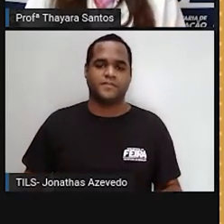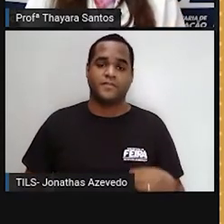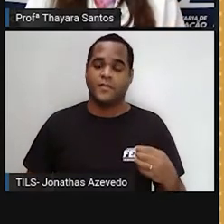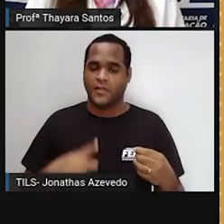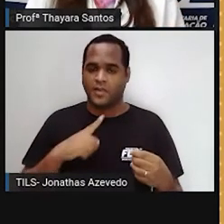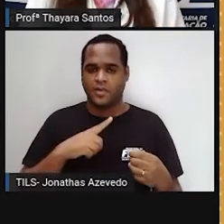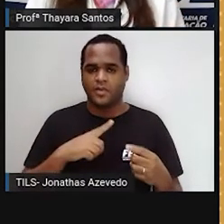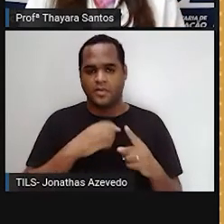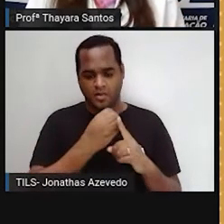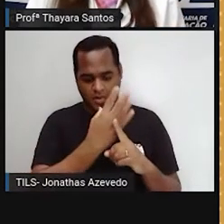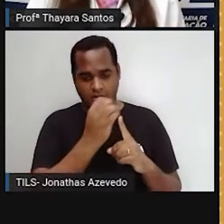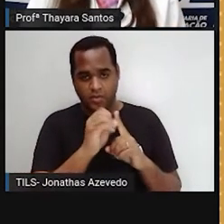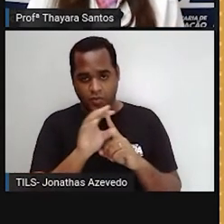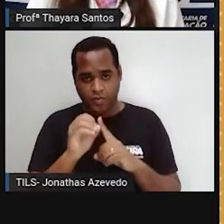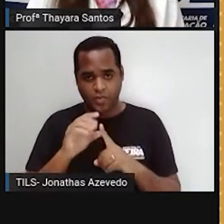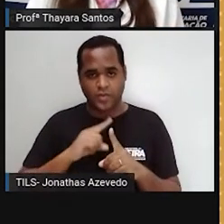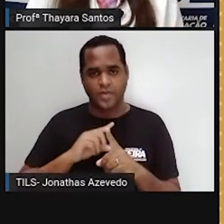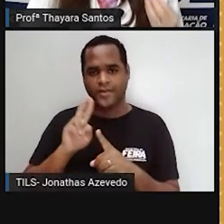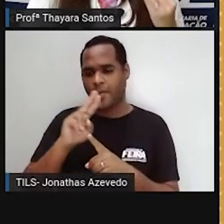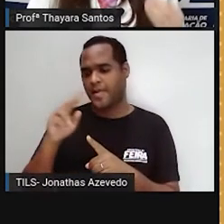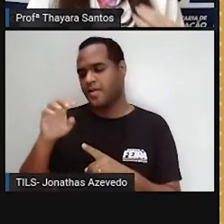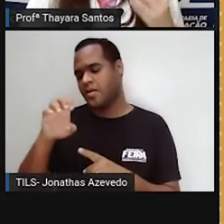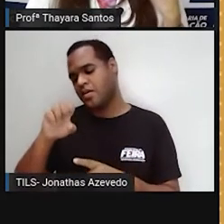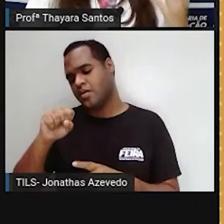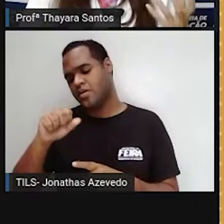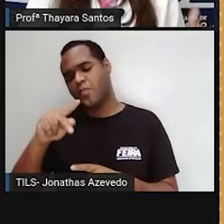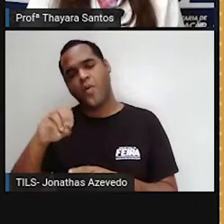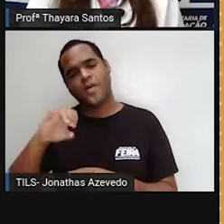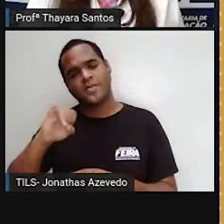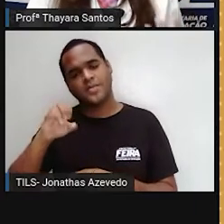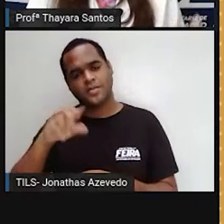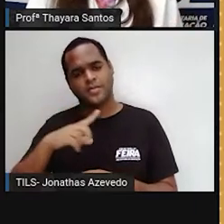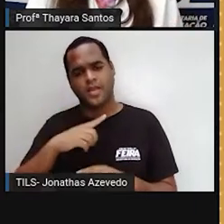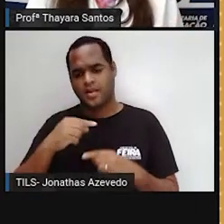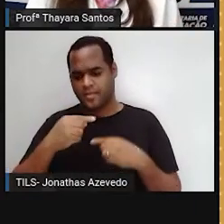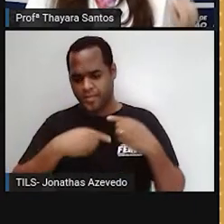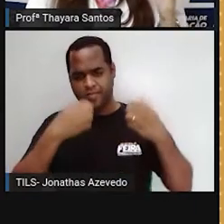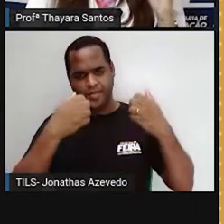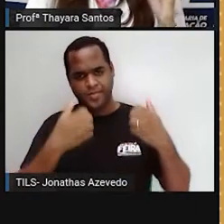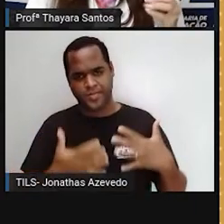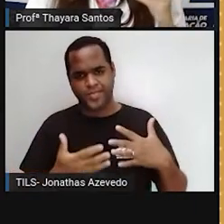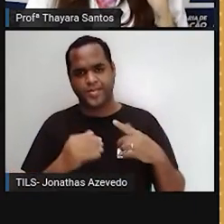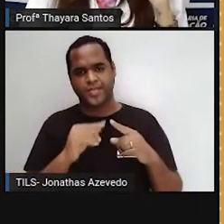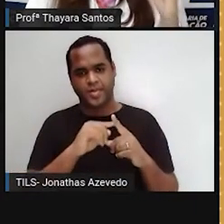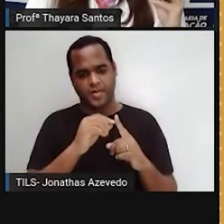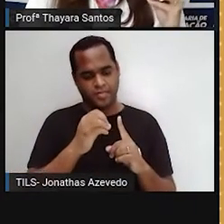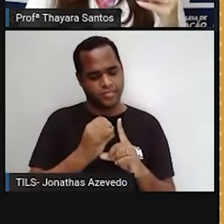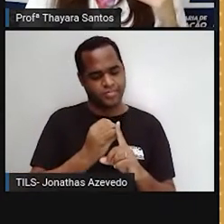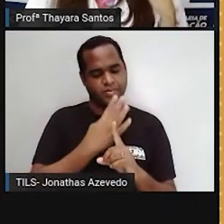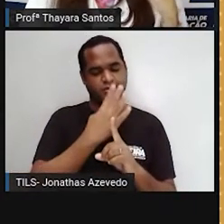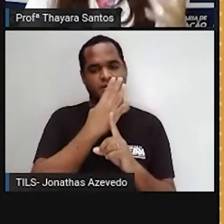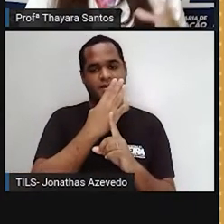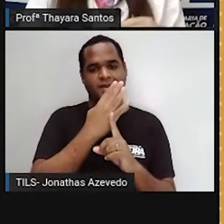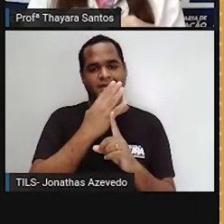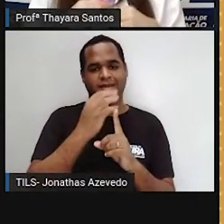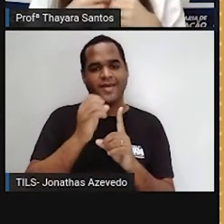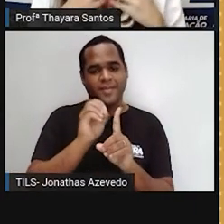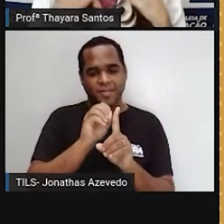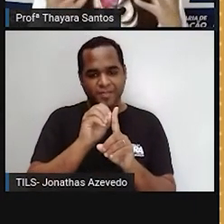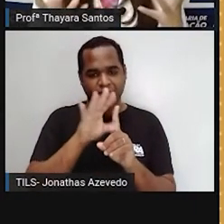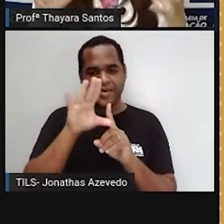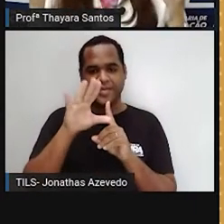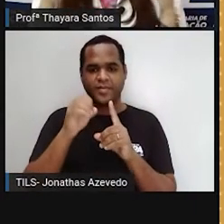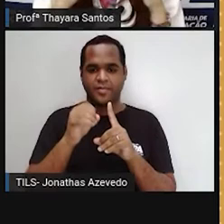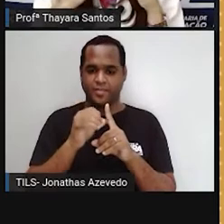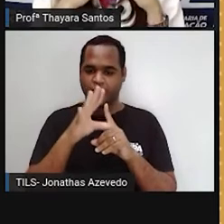vocês é o exemplo da esponja marinha. A esponja do mar, ela se reproduz dessa forma, ela desenvolve os brotos. Esses brotos podem